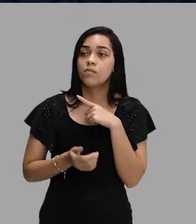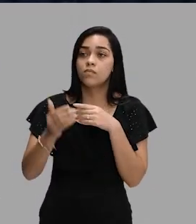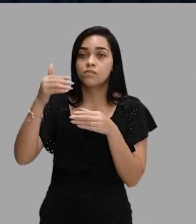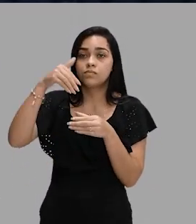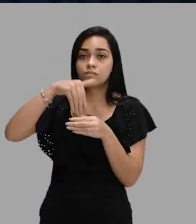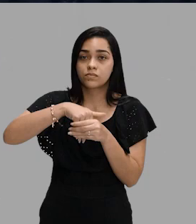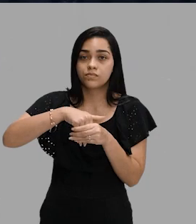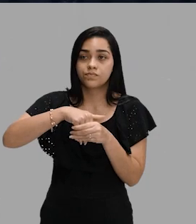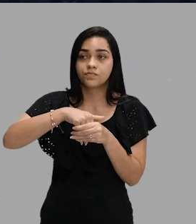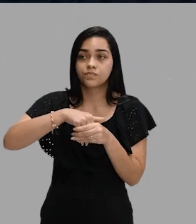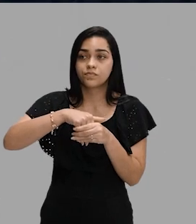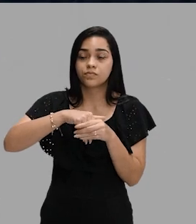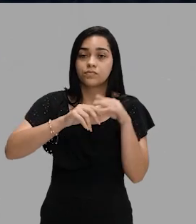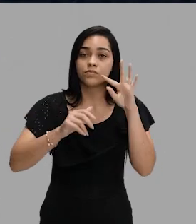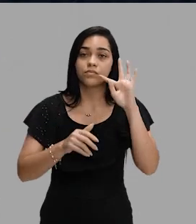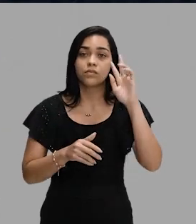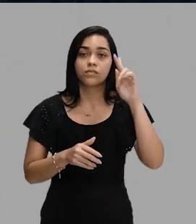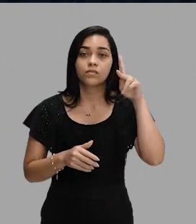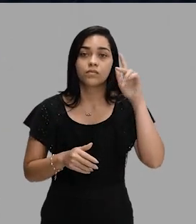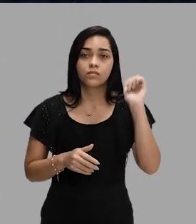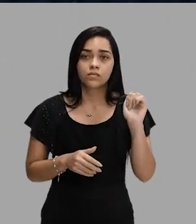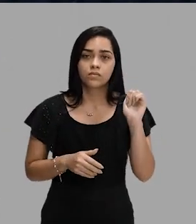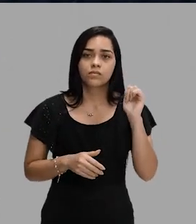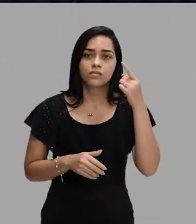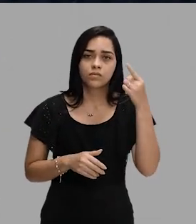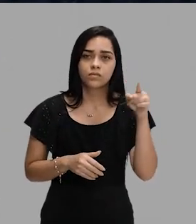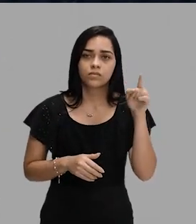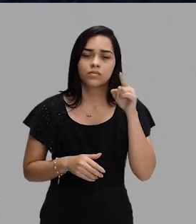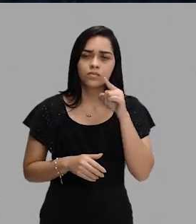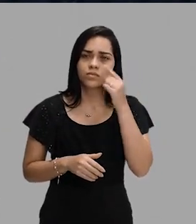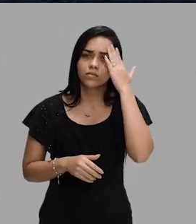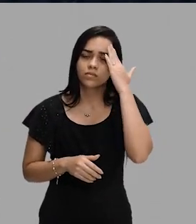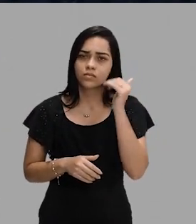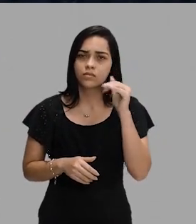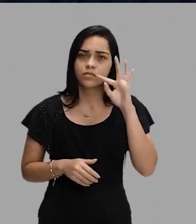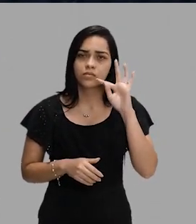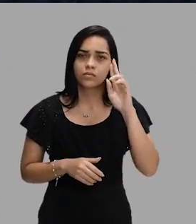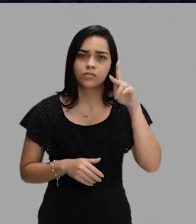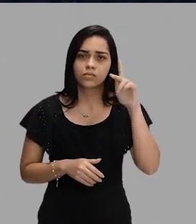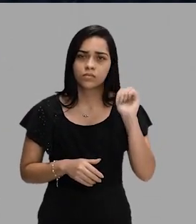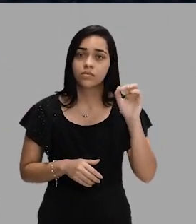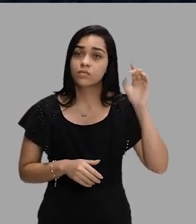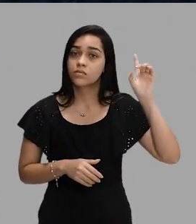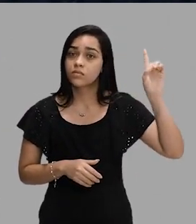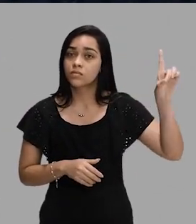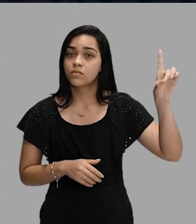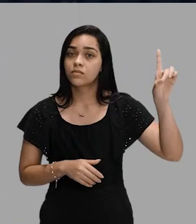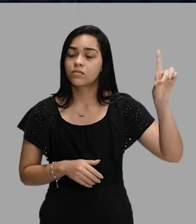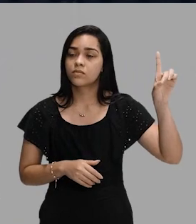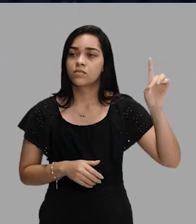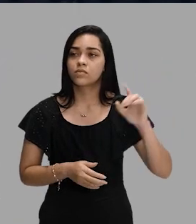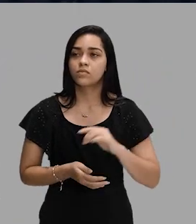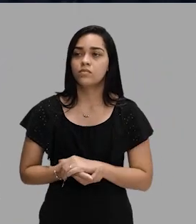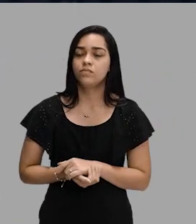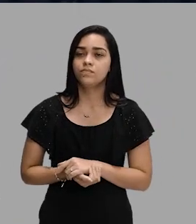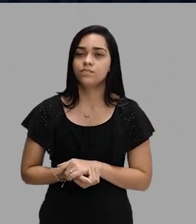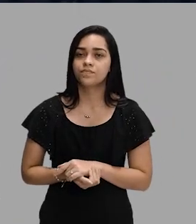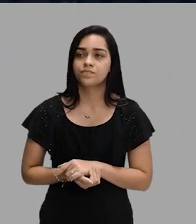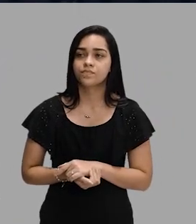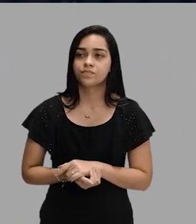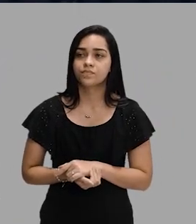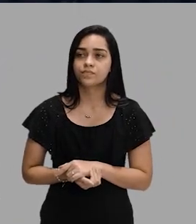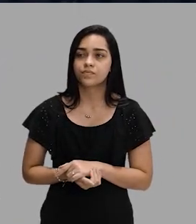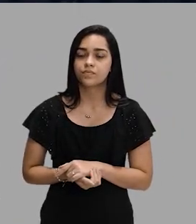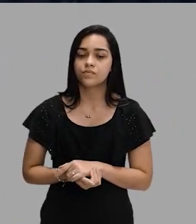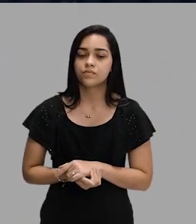de castidade a Tupã. Se você sabe que Tupã é Deus na linguagem dos índios, tá certo?